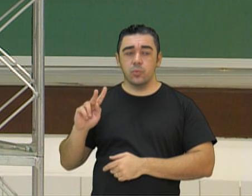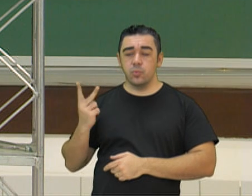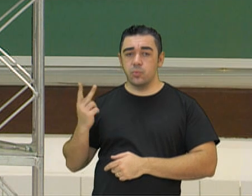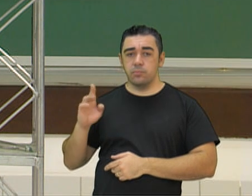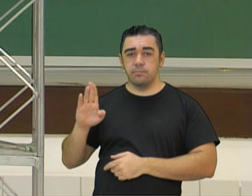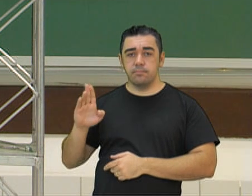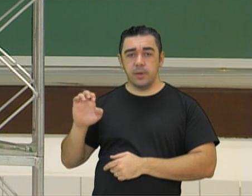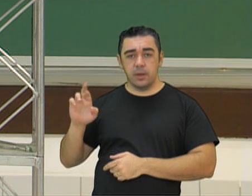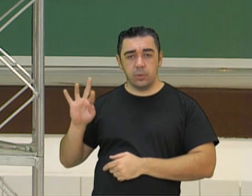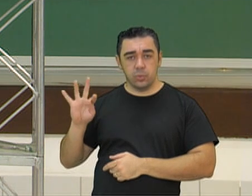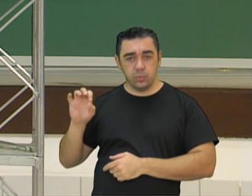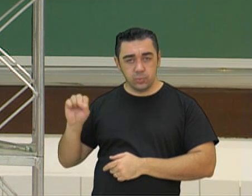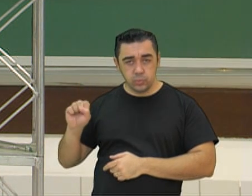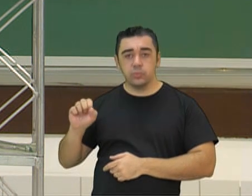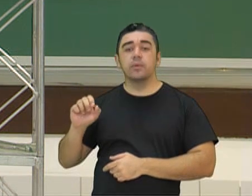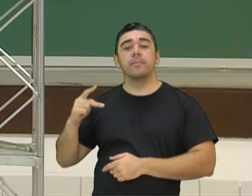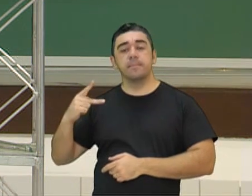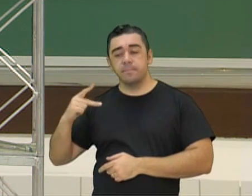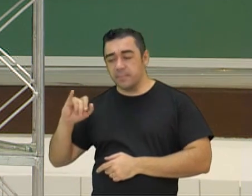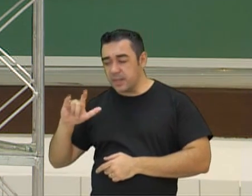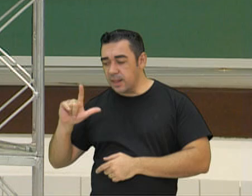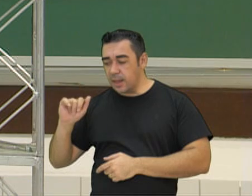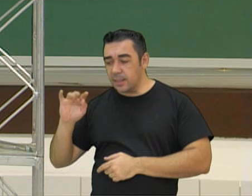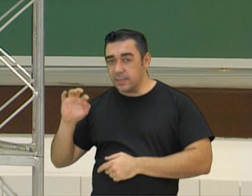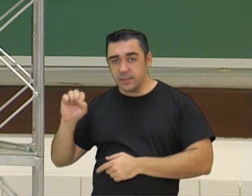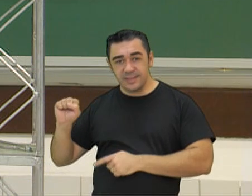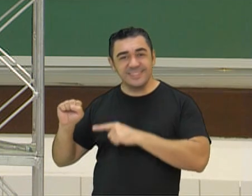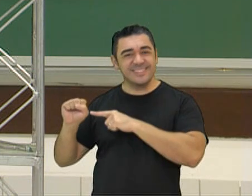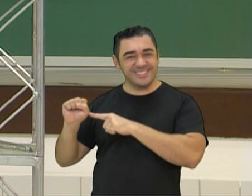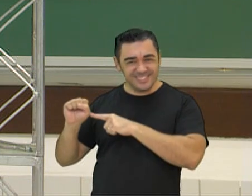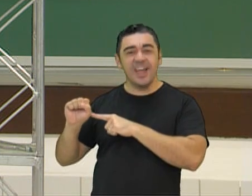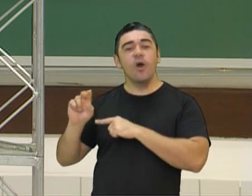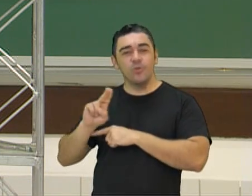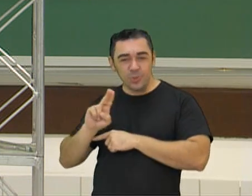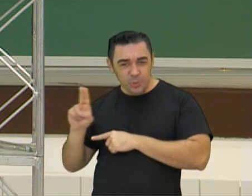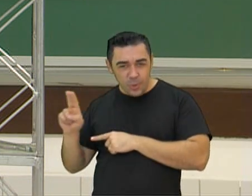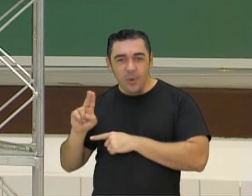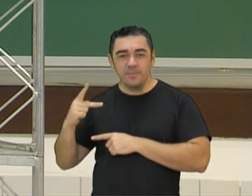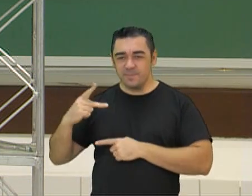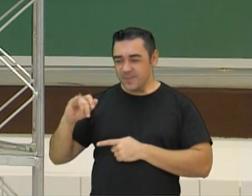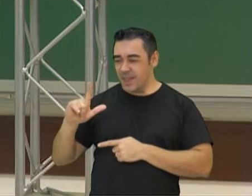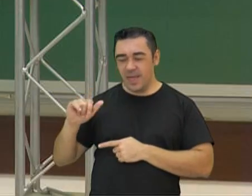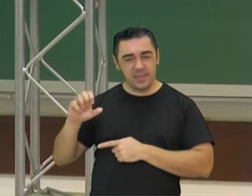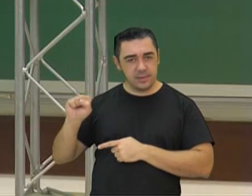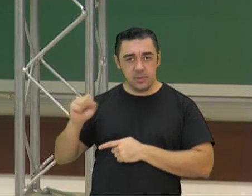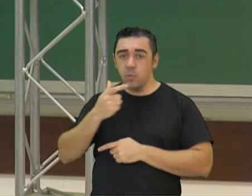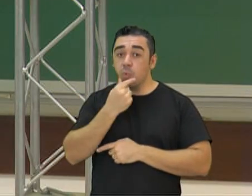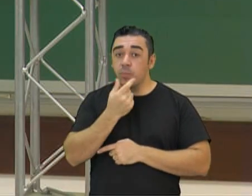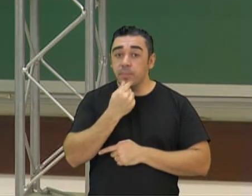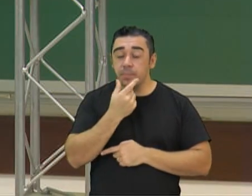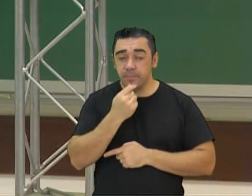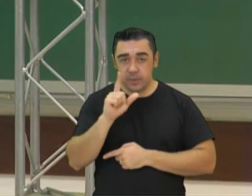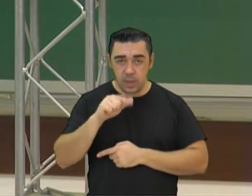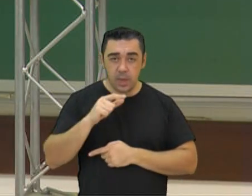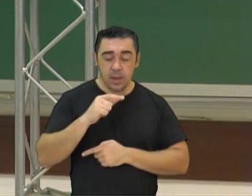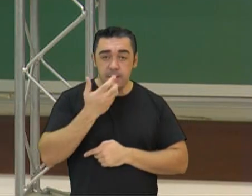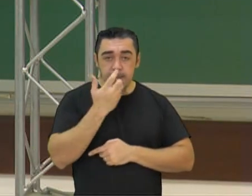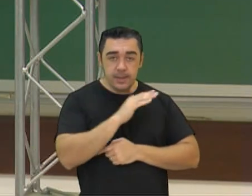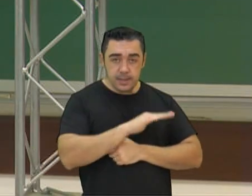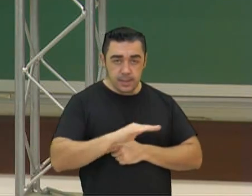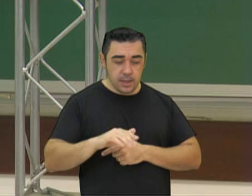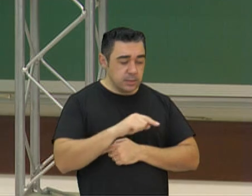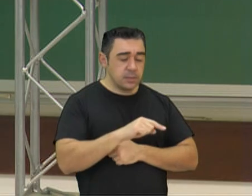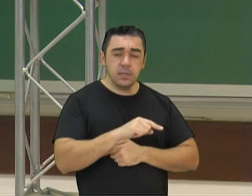método Pilates vem do sobrenome dele. Pilates, na sua infância, foi uma criança muito doentia, tá? Ficava